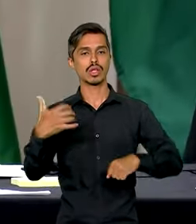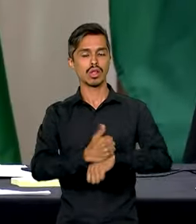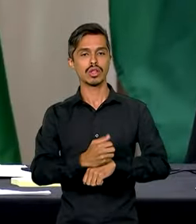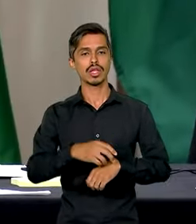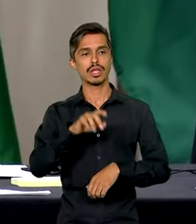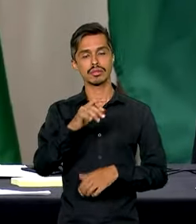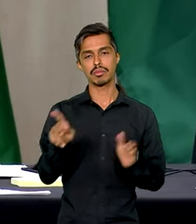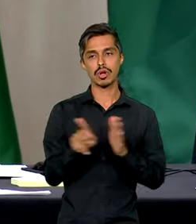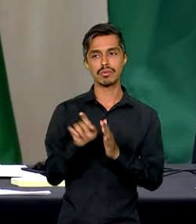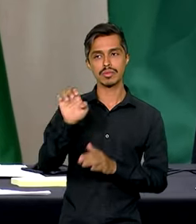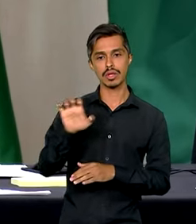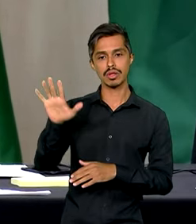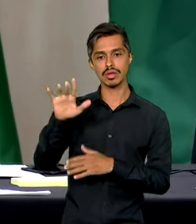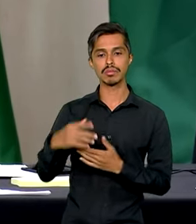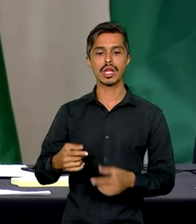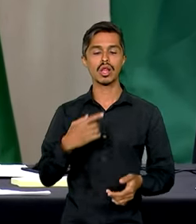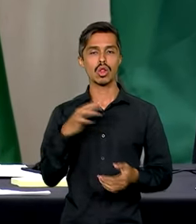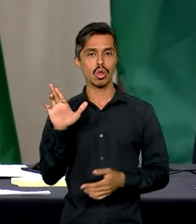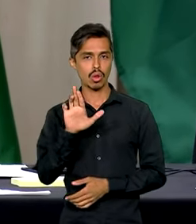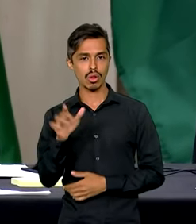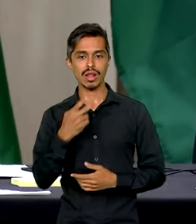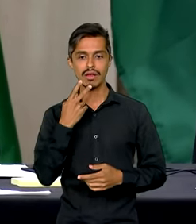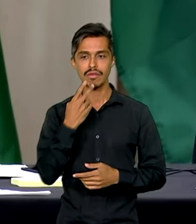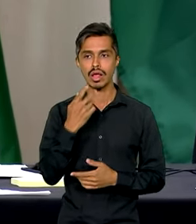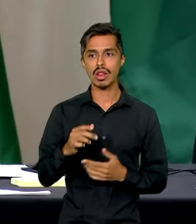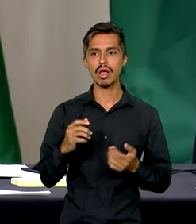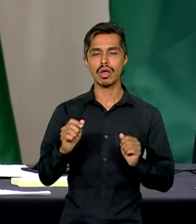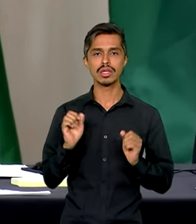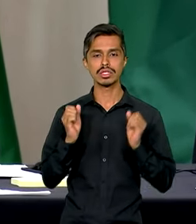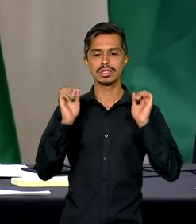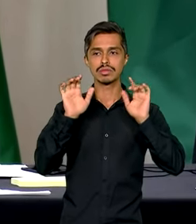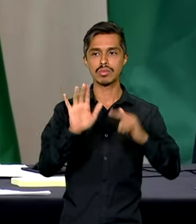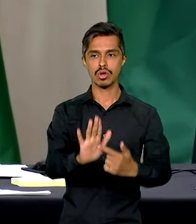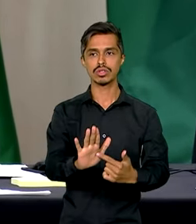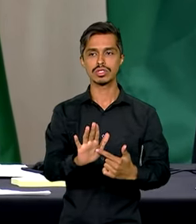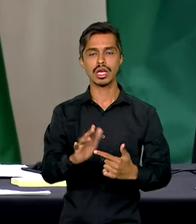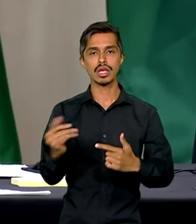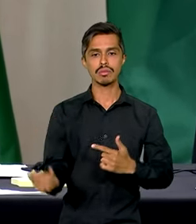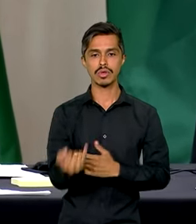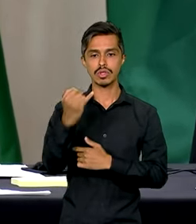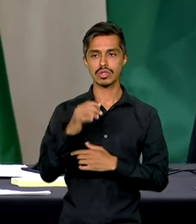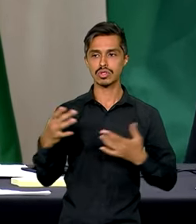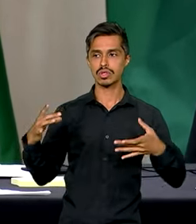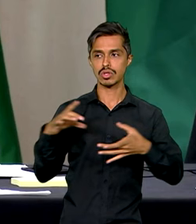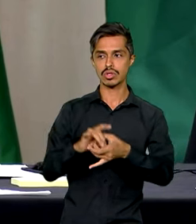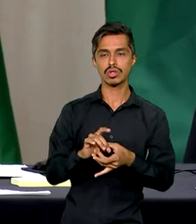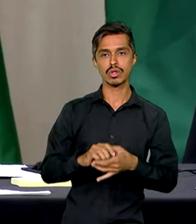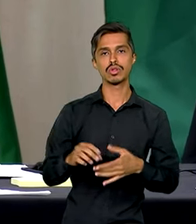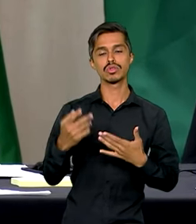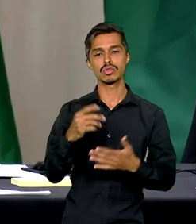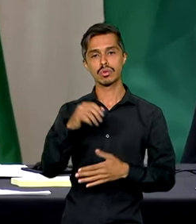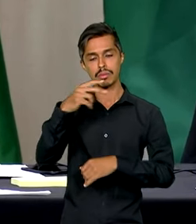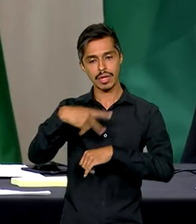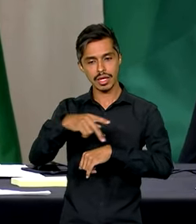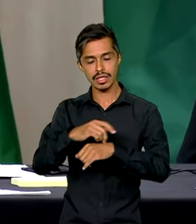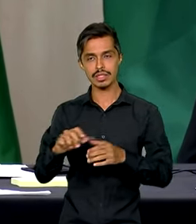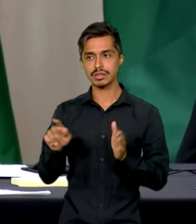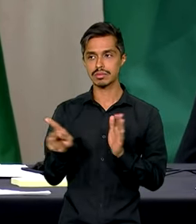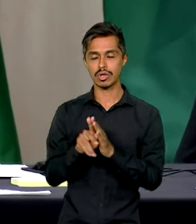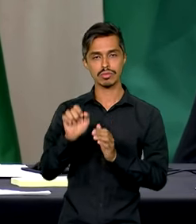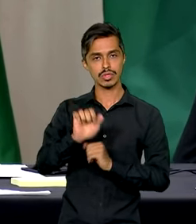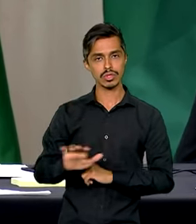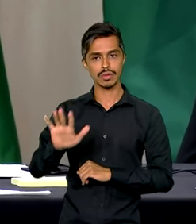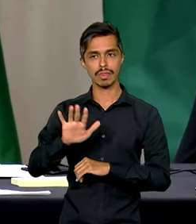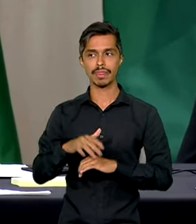do presidente Lula no encerramento da Cúpula enfatizou a importância da união entre os países do continente queremos